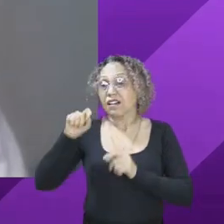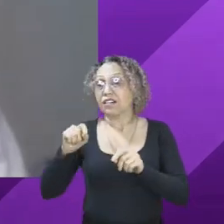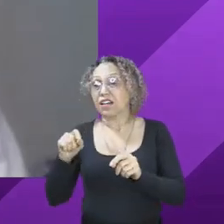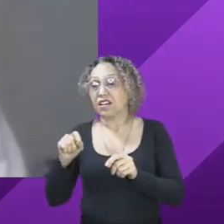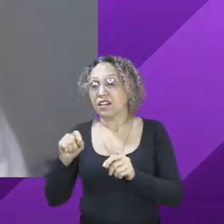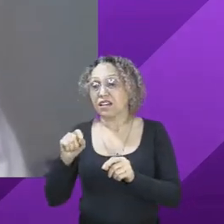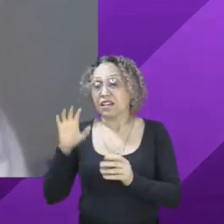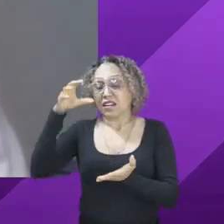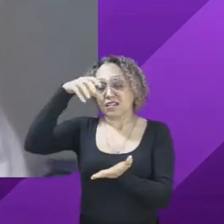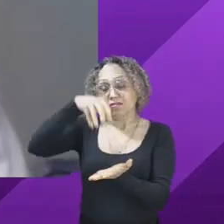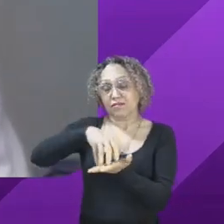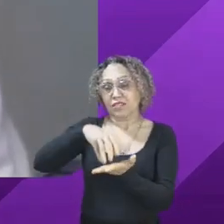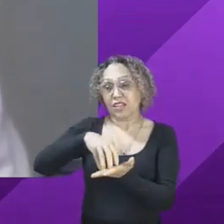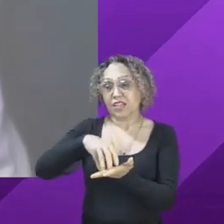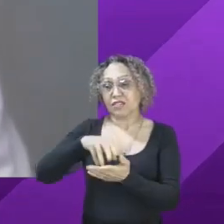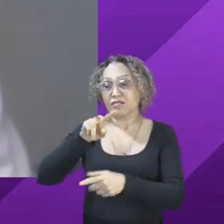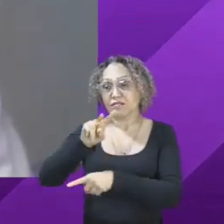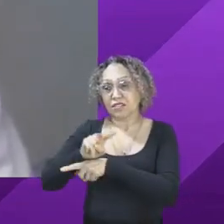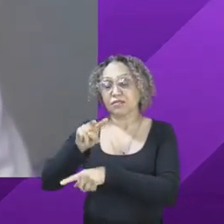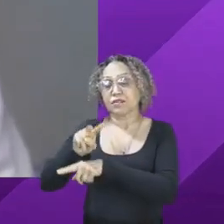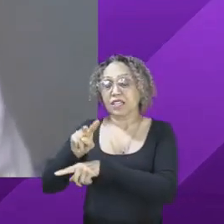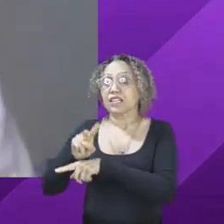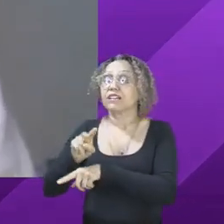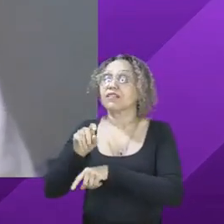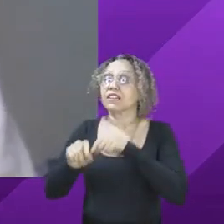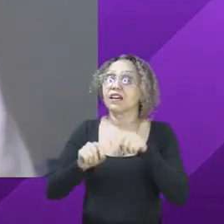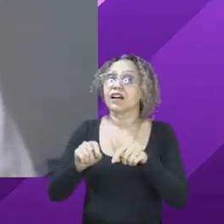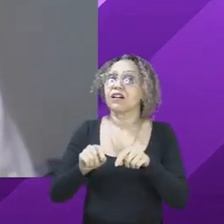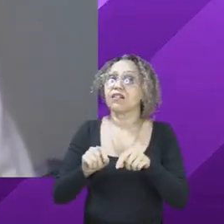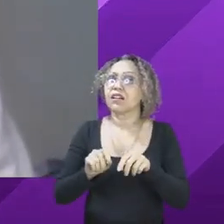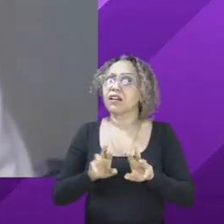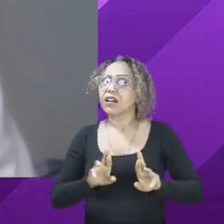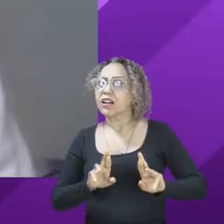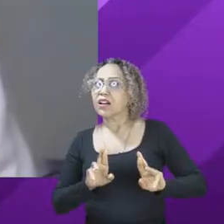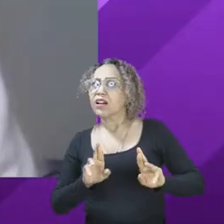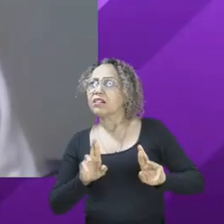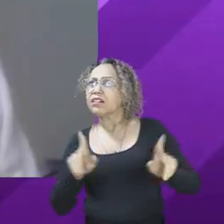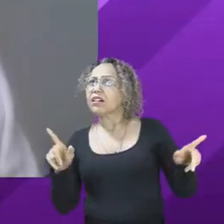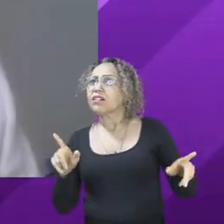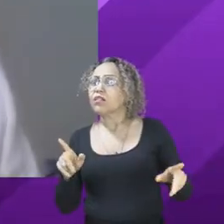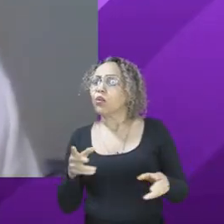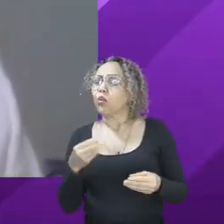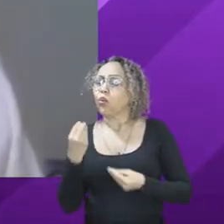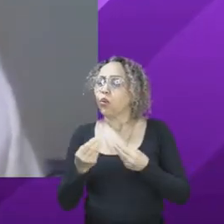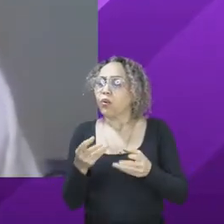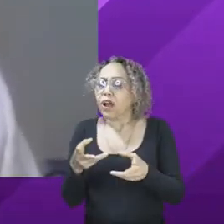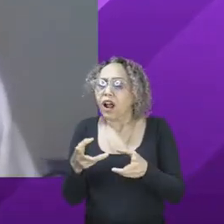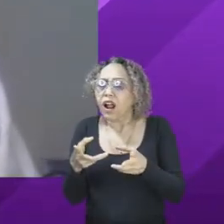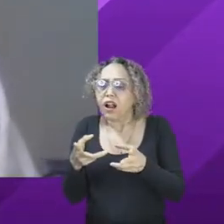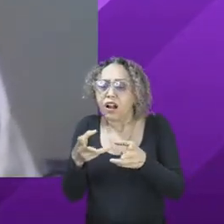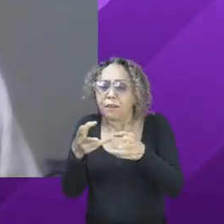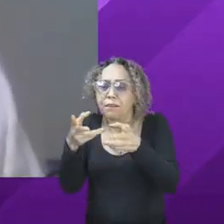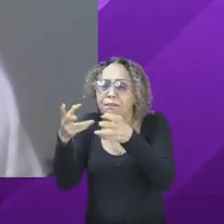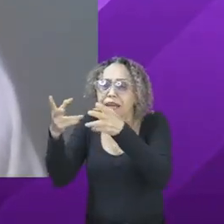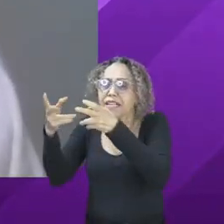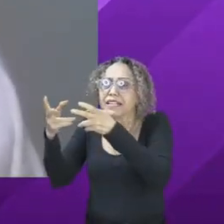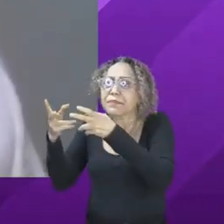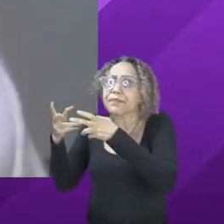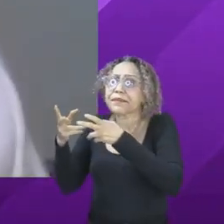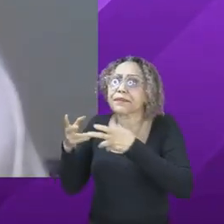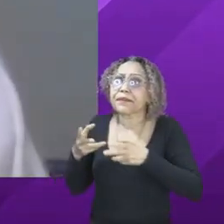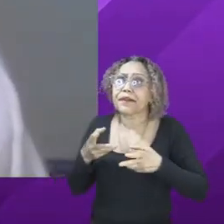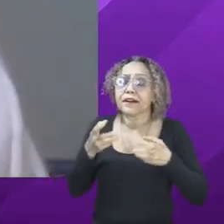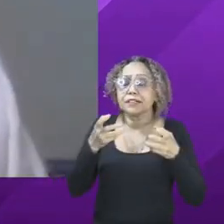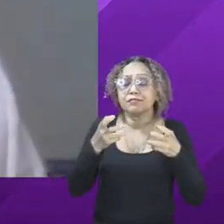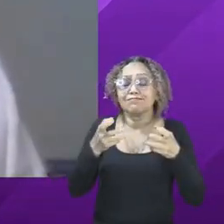que é outras formas de perceber, né? A cosmopercepção que nós